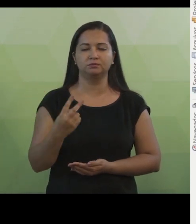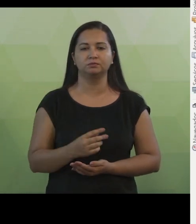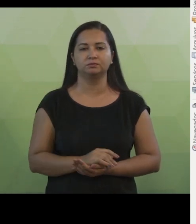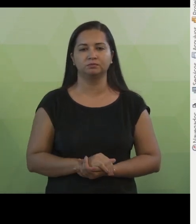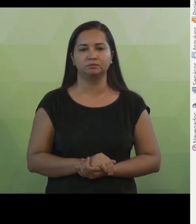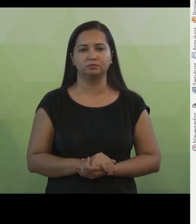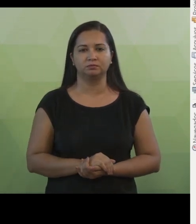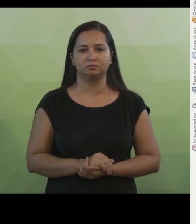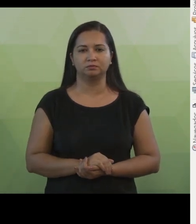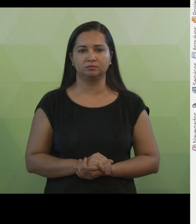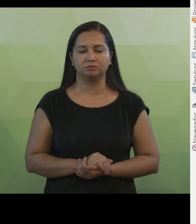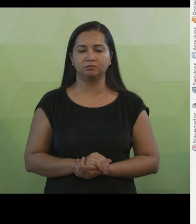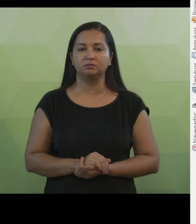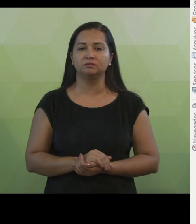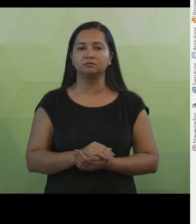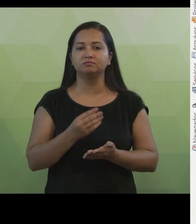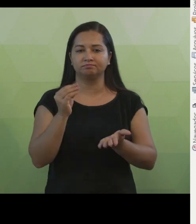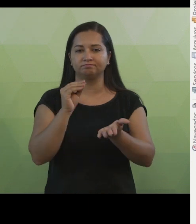caractere